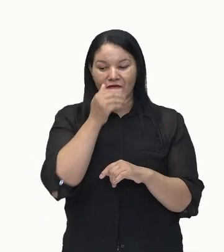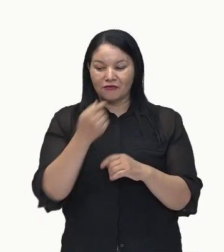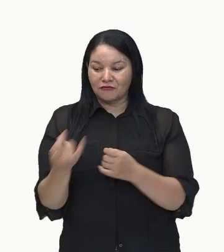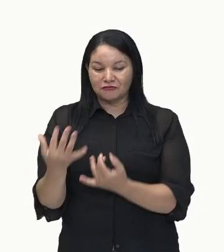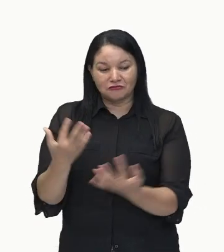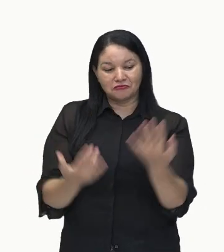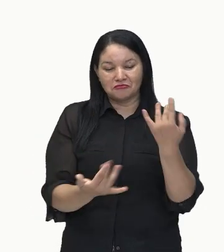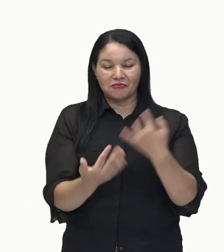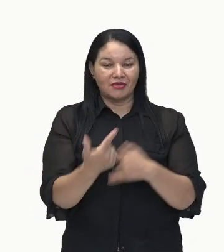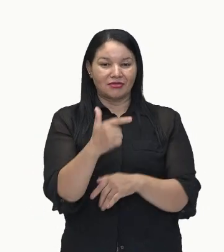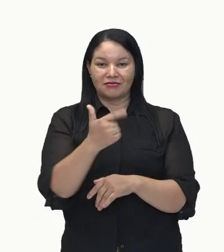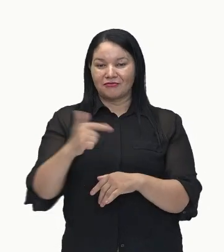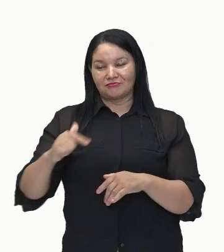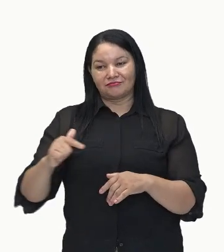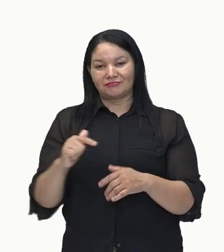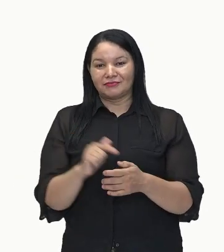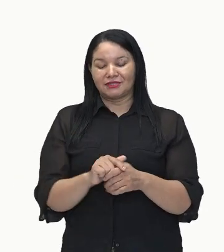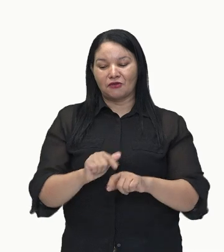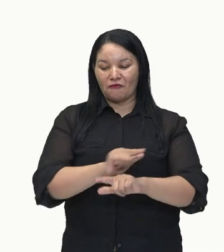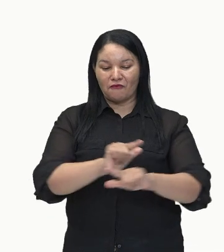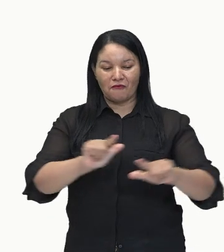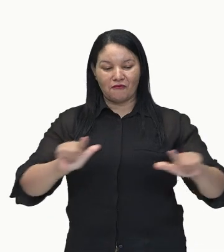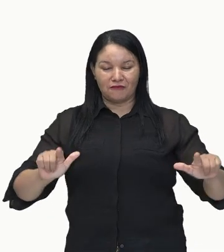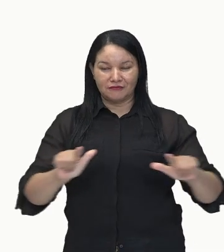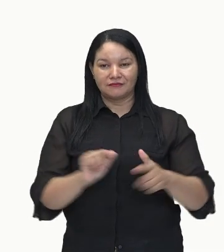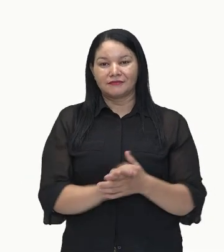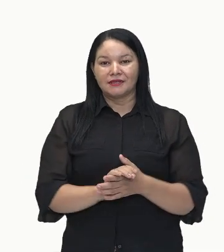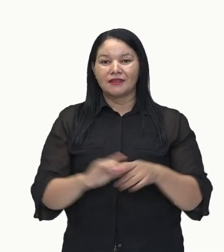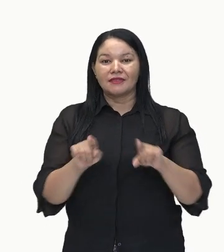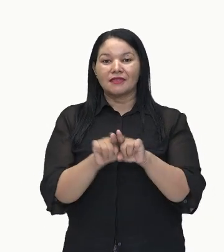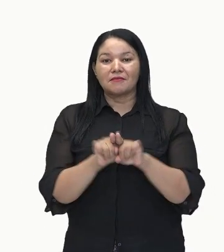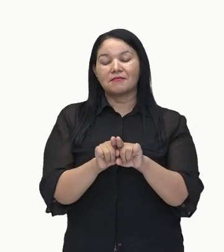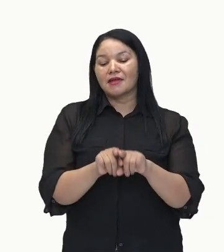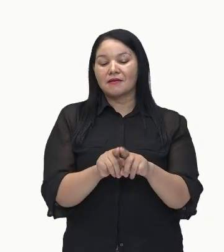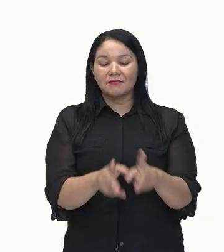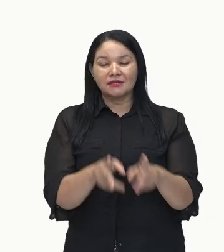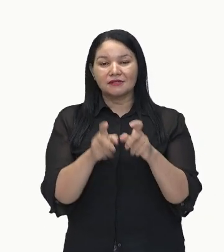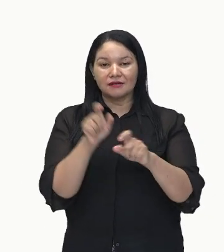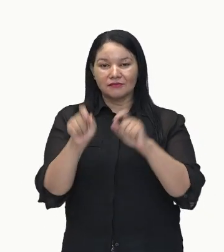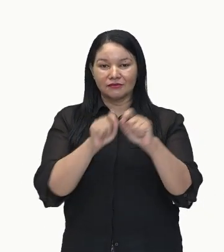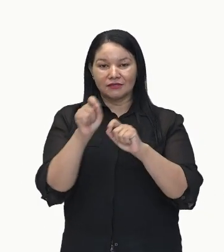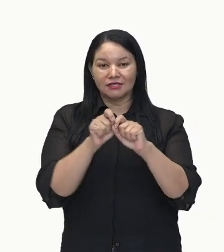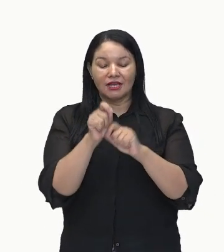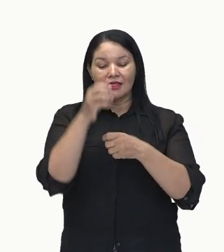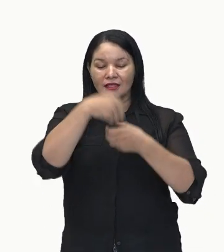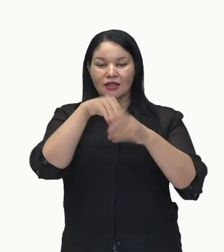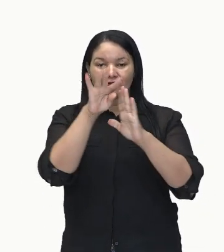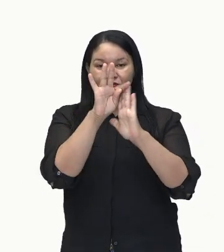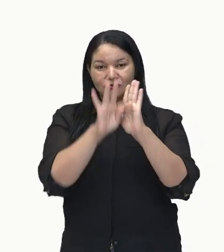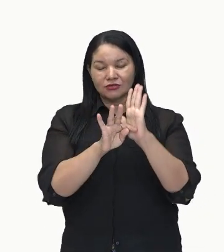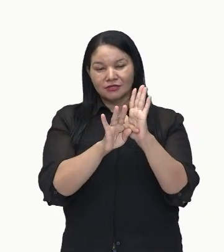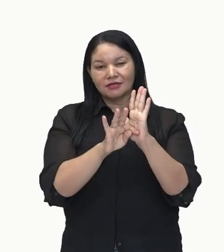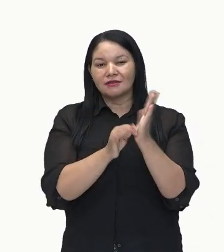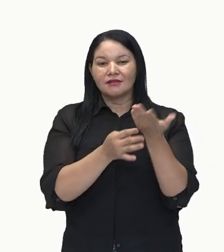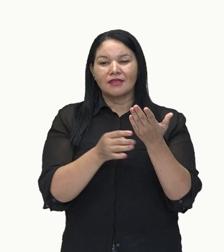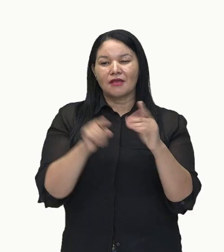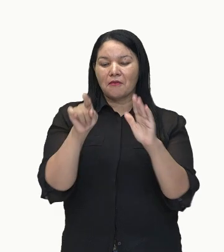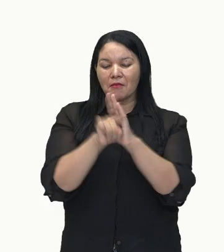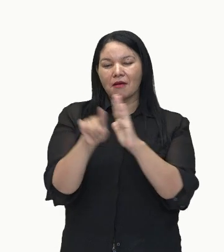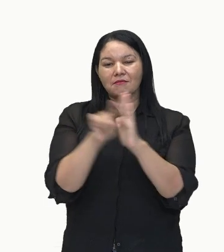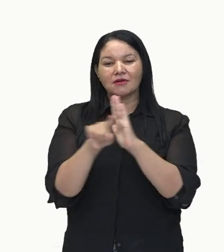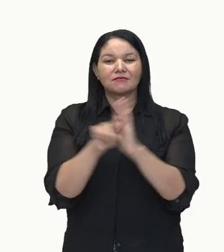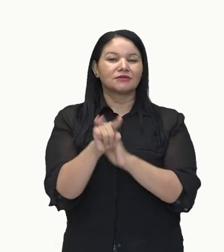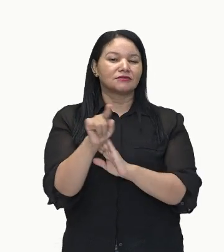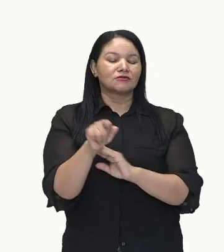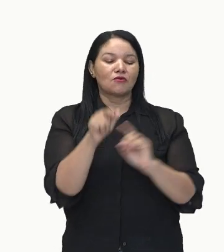revelador de permanência. E aí no texto a gente tem exatamente um questionamento, certo, ao Jeca.